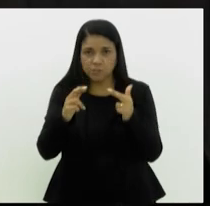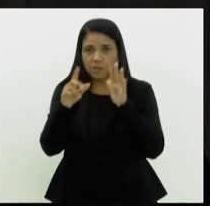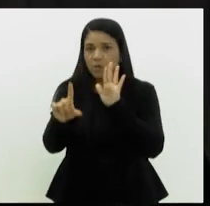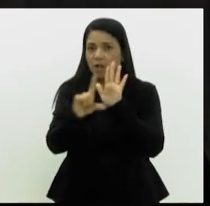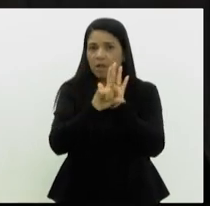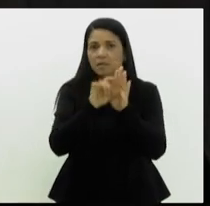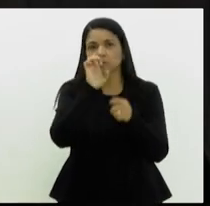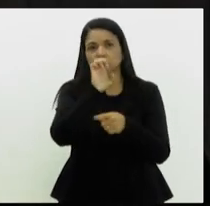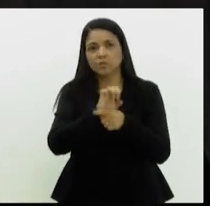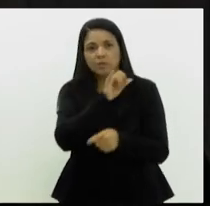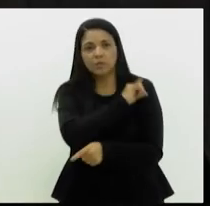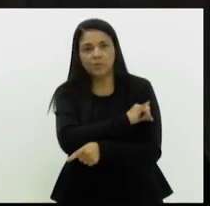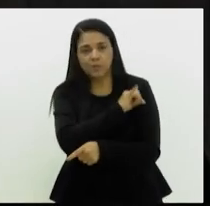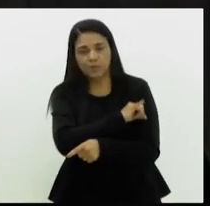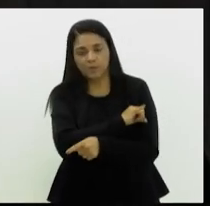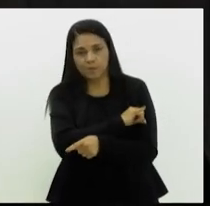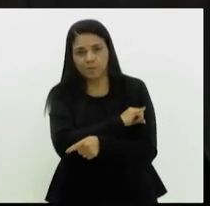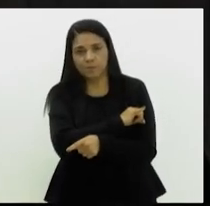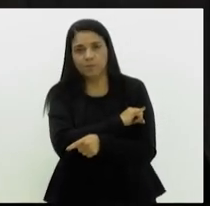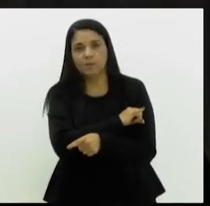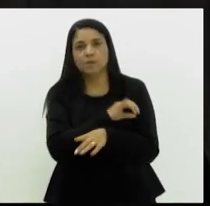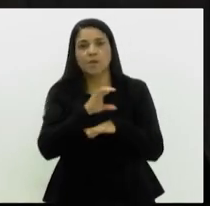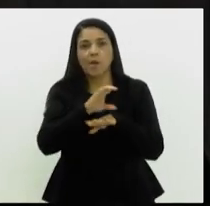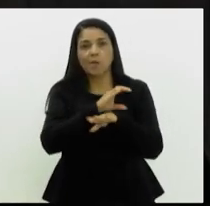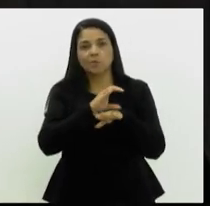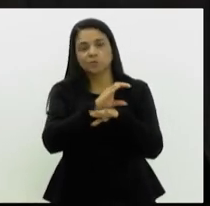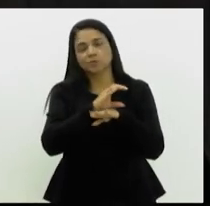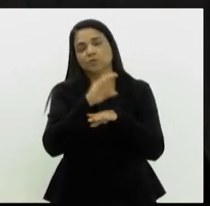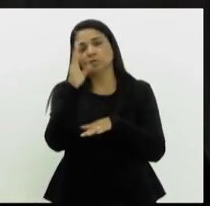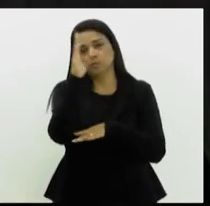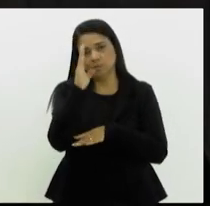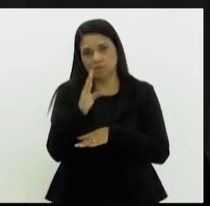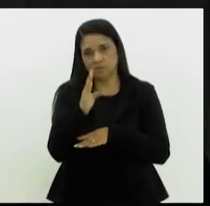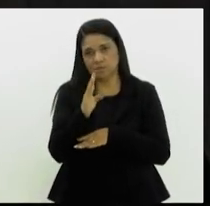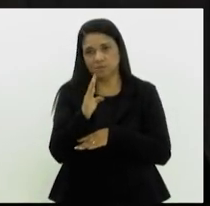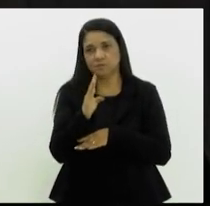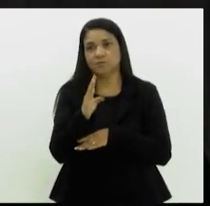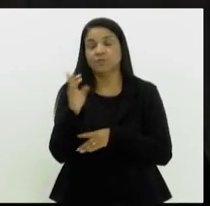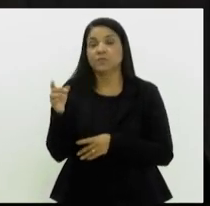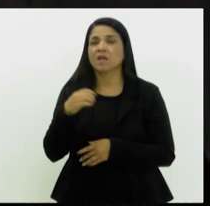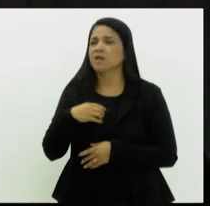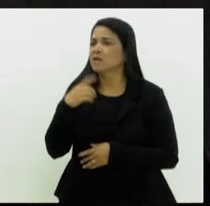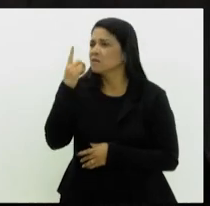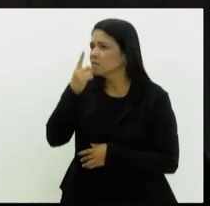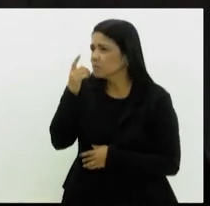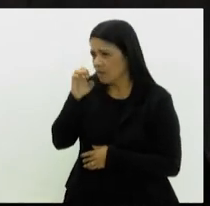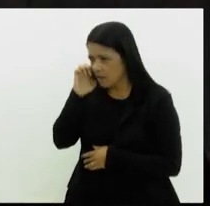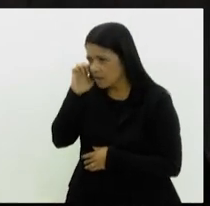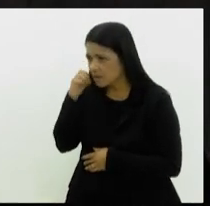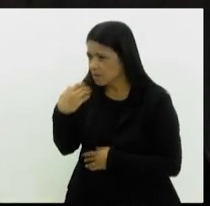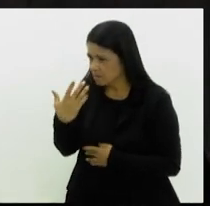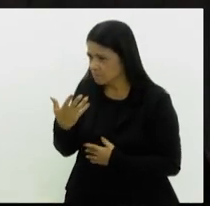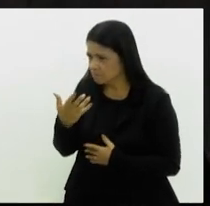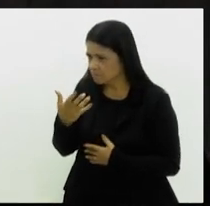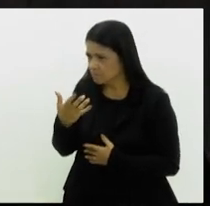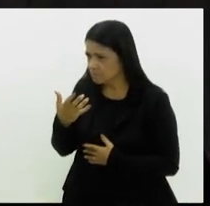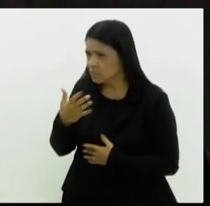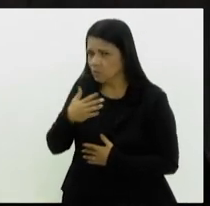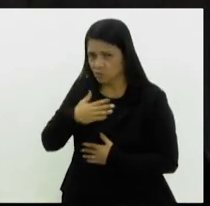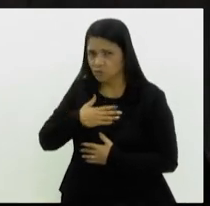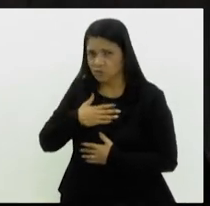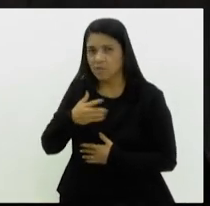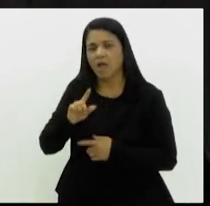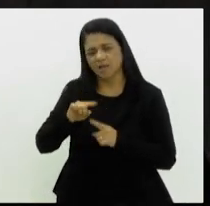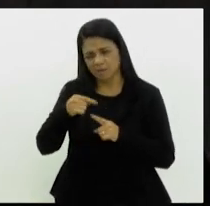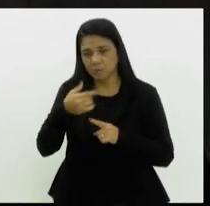do Estado do Rio de Janeiro e à Constituição brasileira. Deputada Élica Takimoto, gostaria de fazer? Ah, então vai pedir depois.